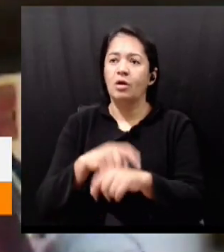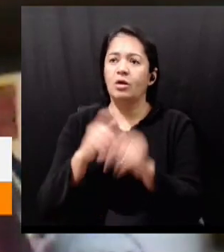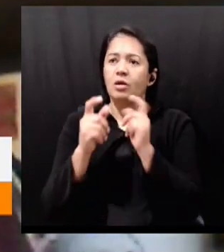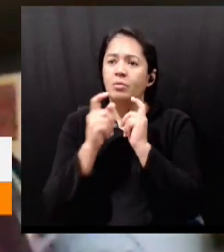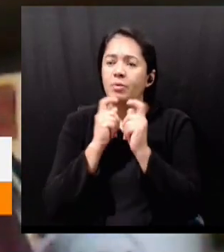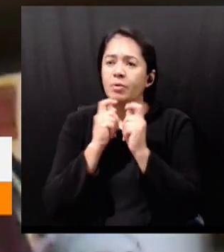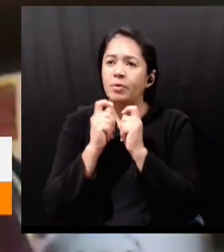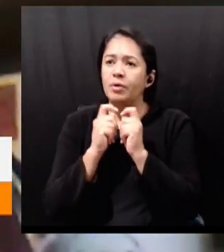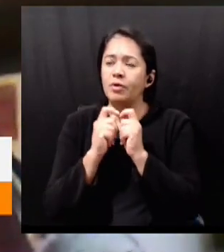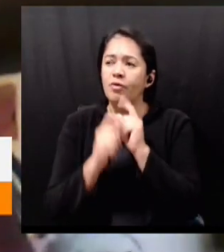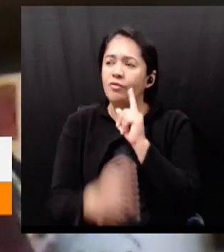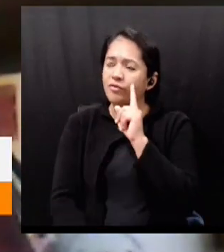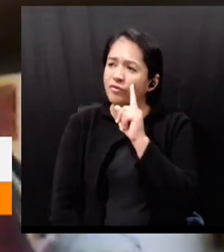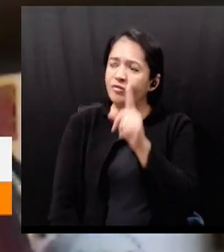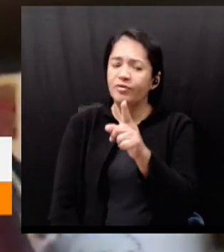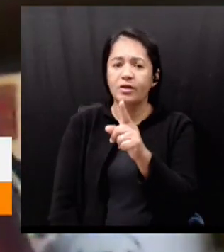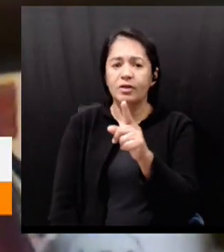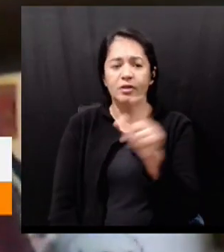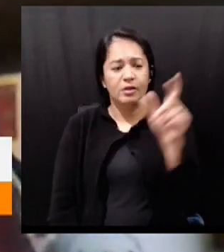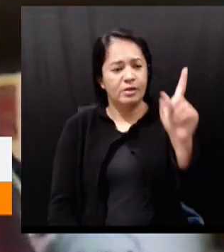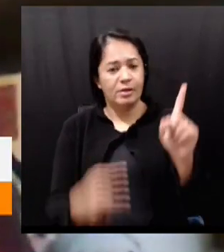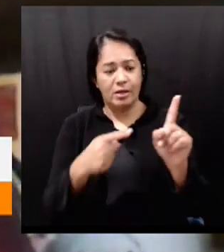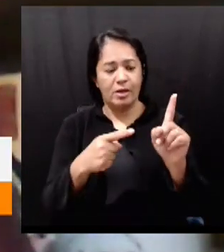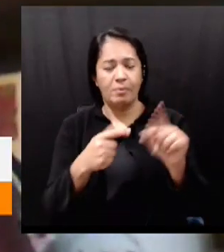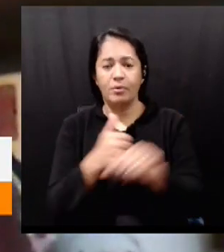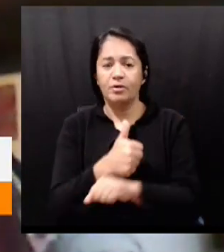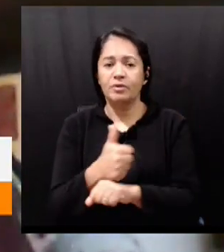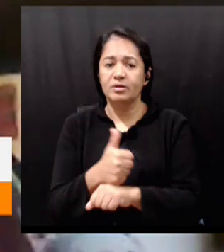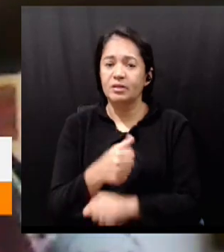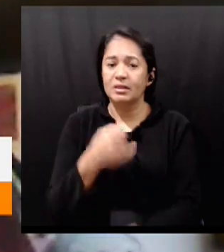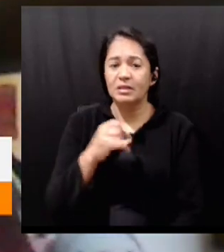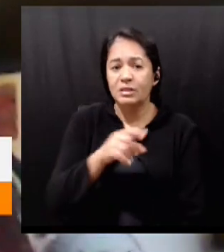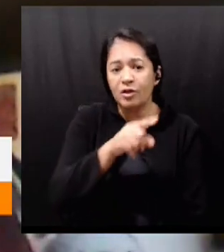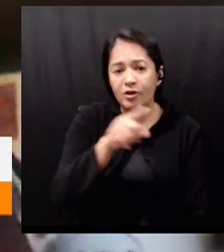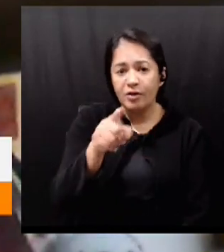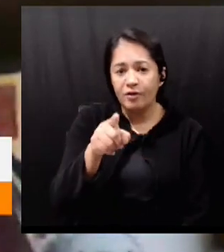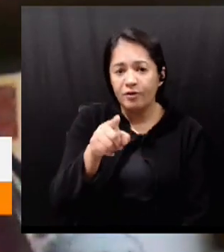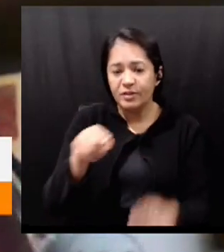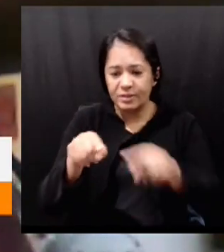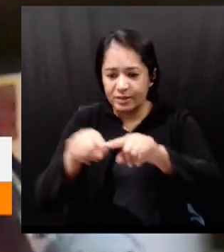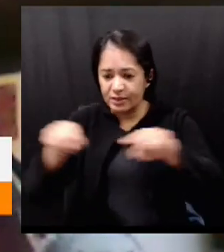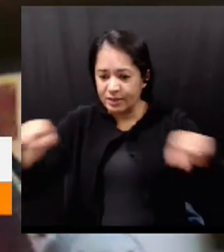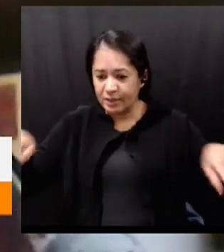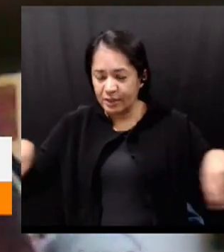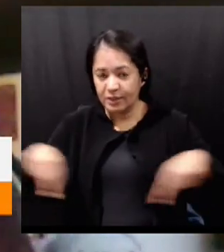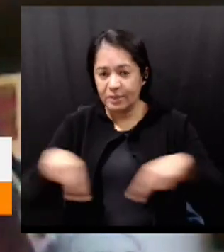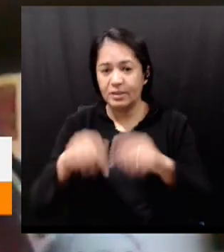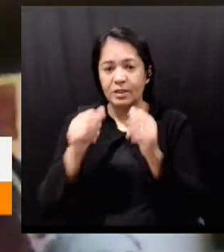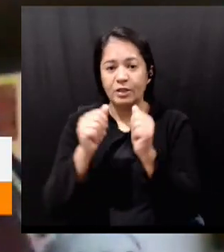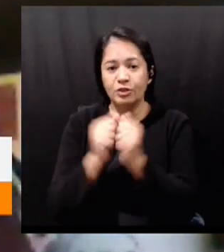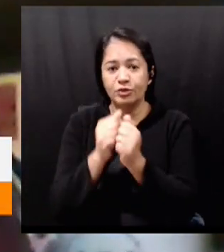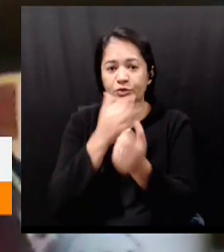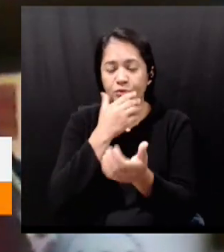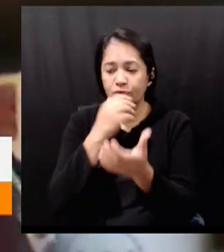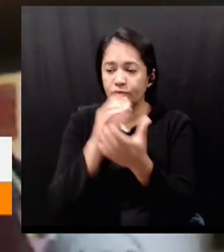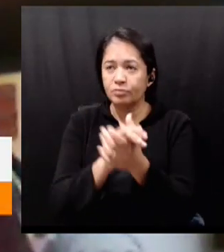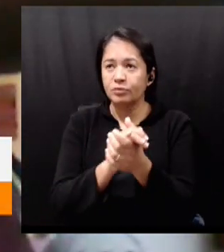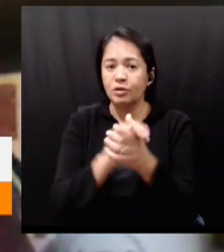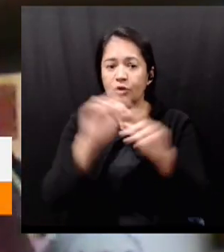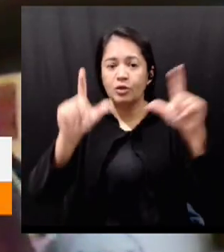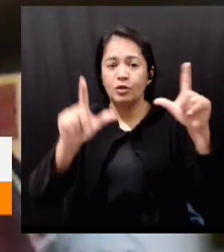uma profissional falava assim: se você está na sala junto com o companheiro, assistindo um filme que